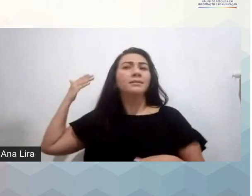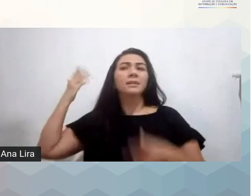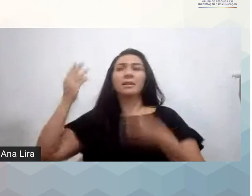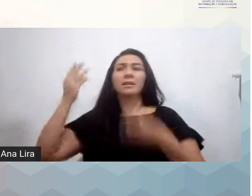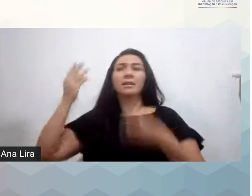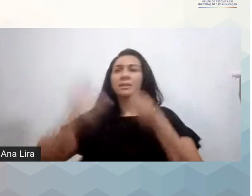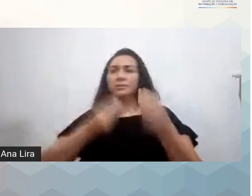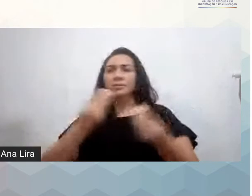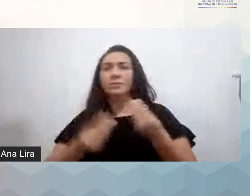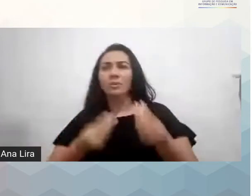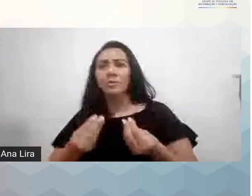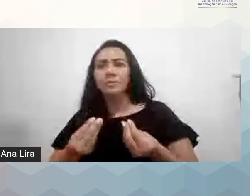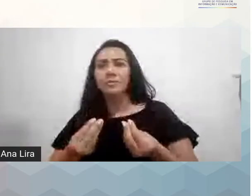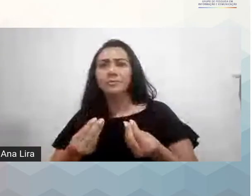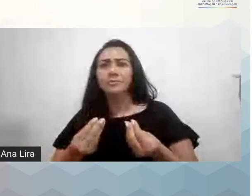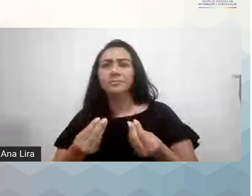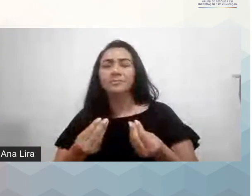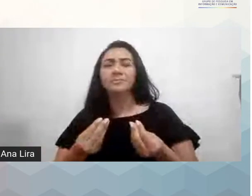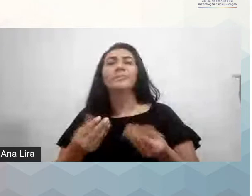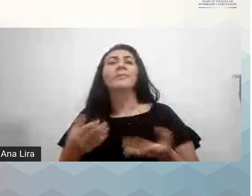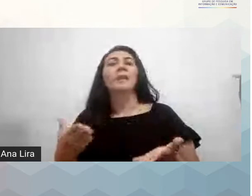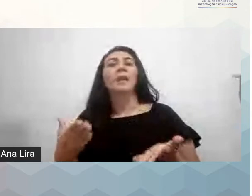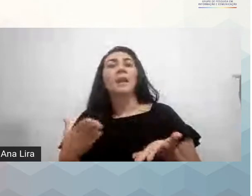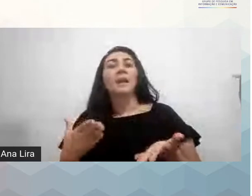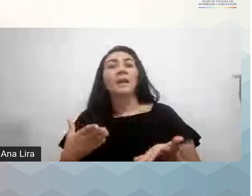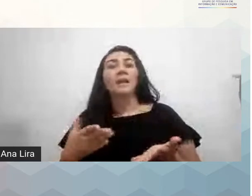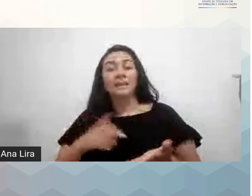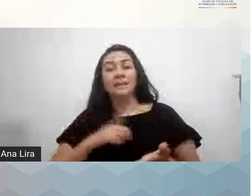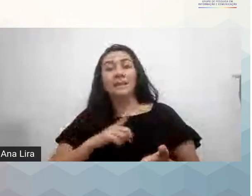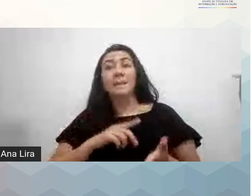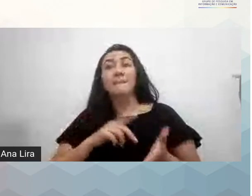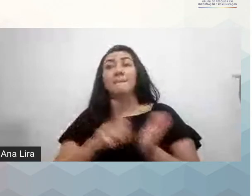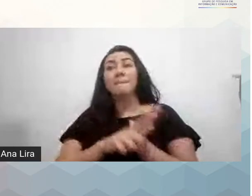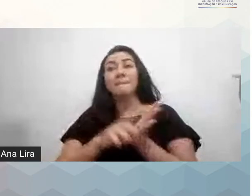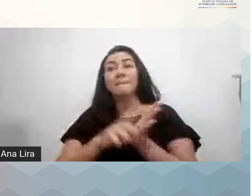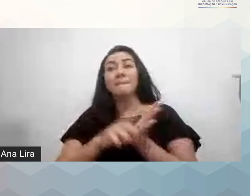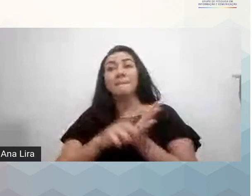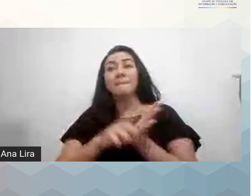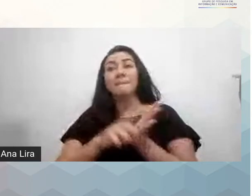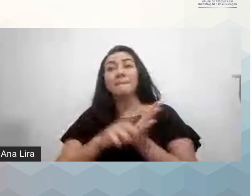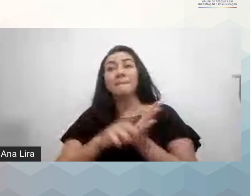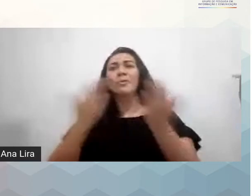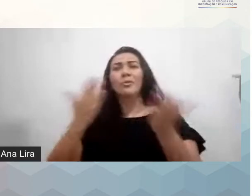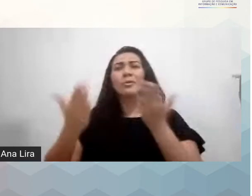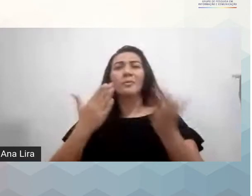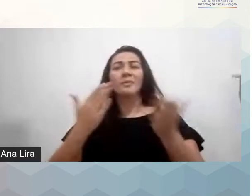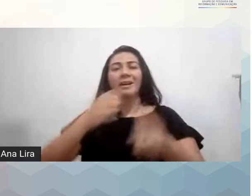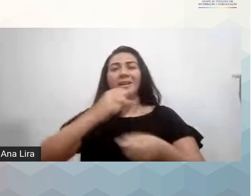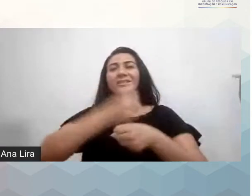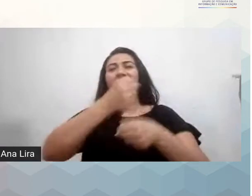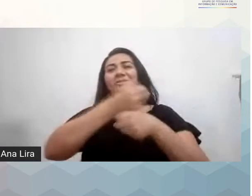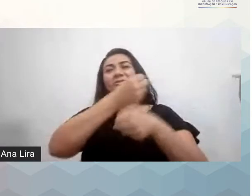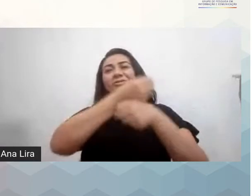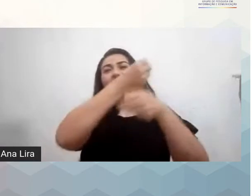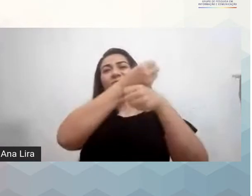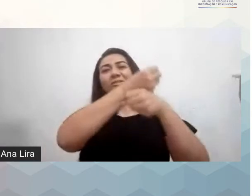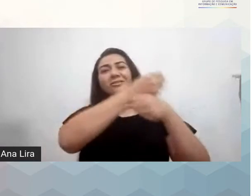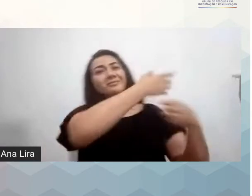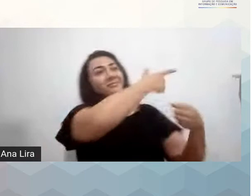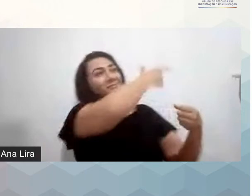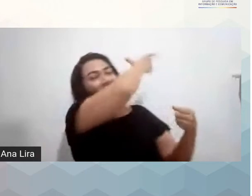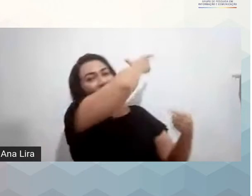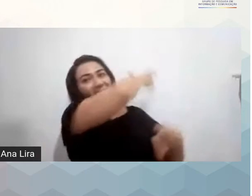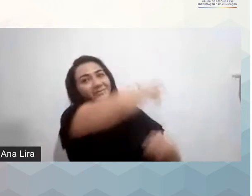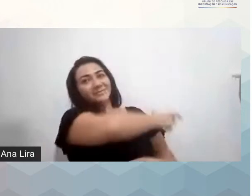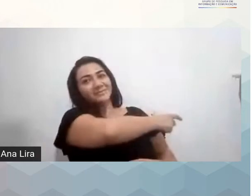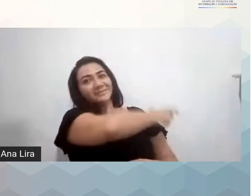lembra tijolos, na cor cinza e branco claros. Ao redor, a parede é pintada